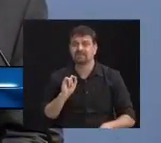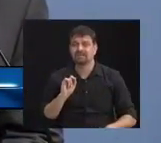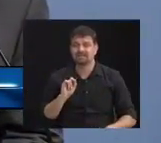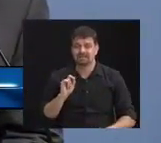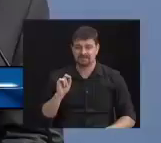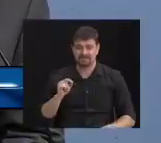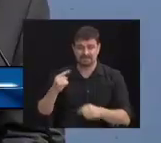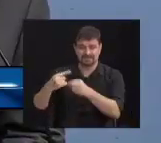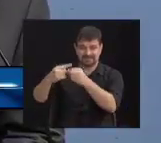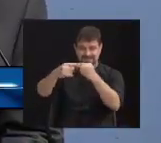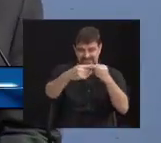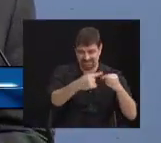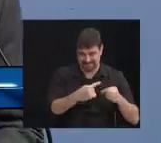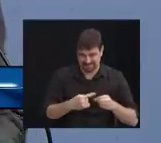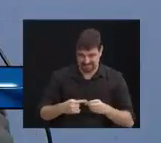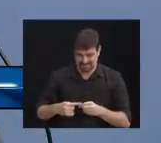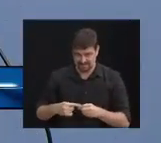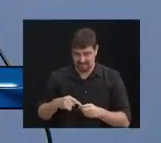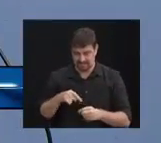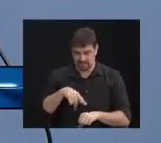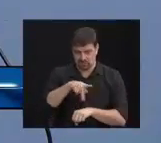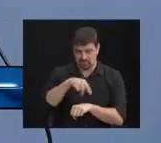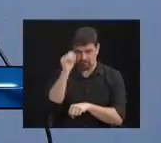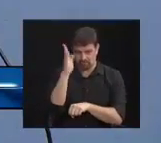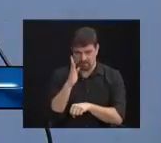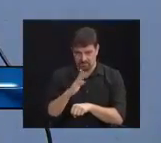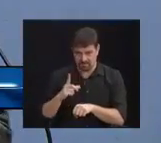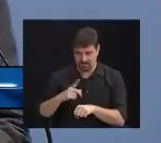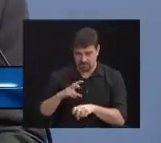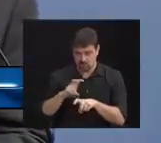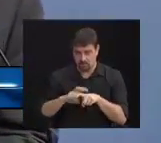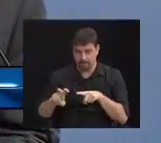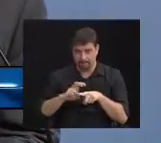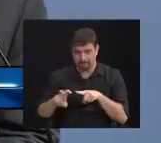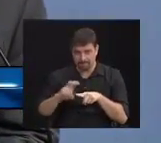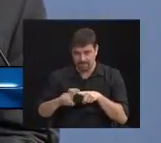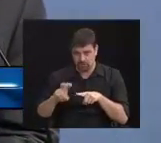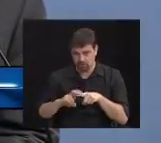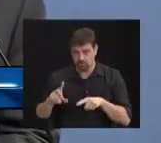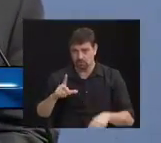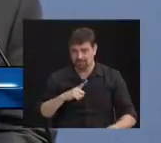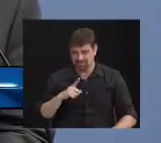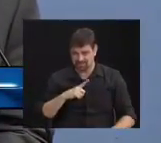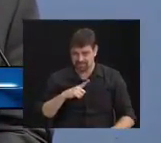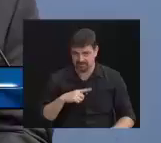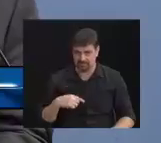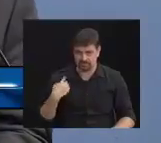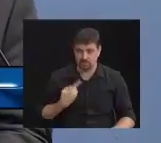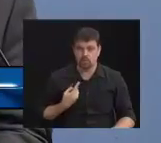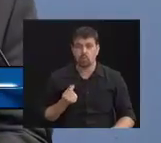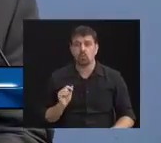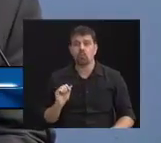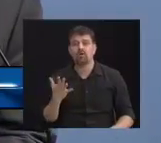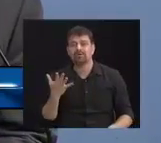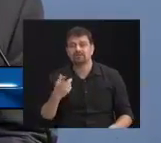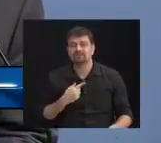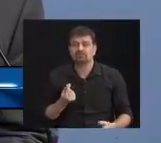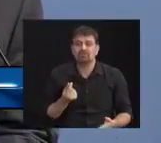tipo de transporte no país hoje. Então vamos ver quanto custa o metrô, quanto que é o